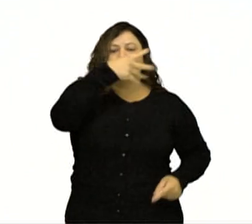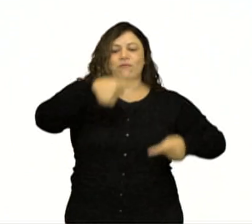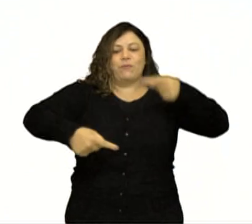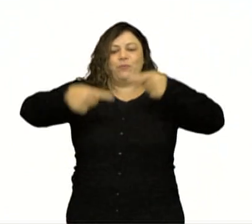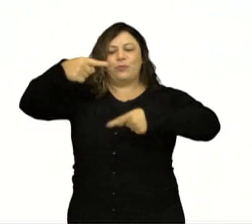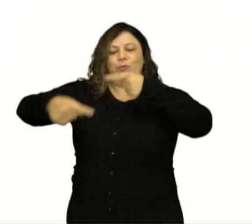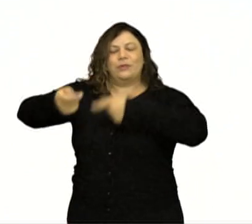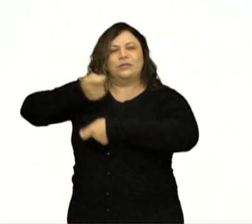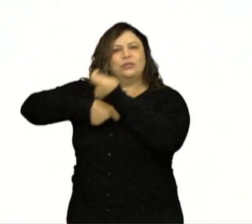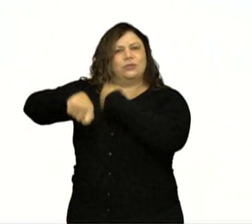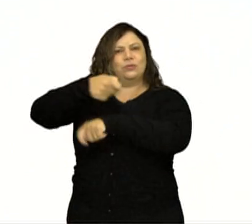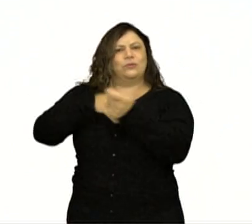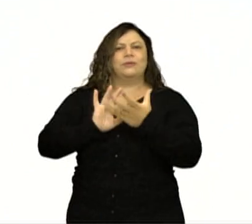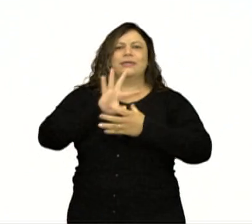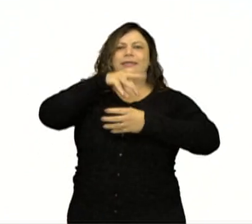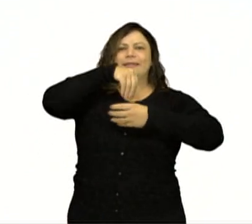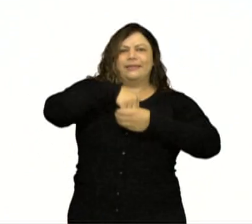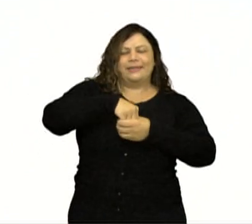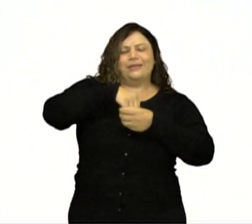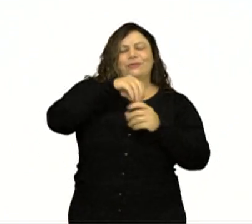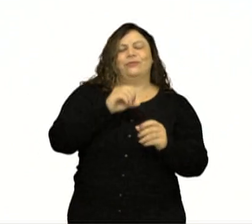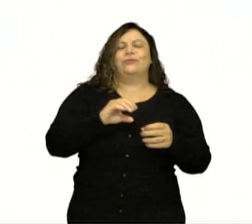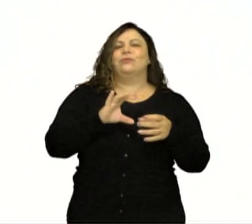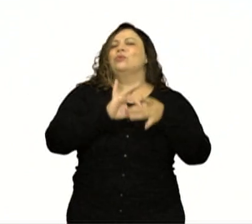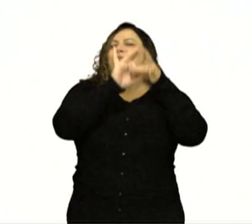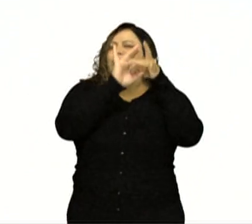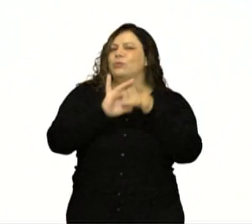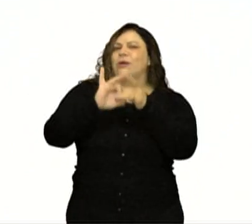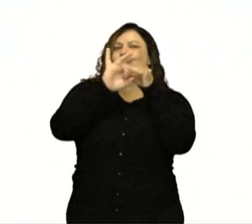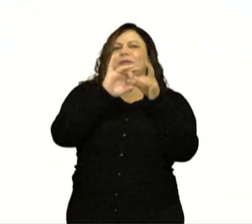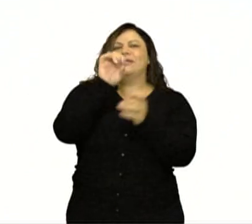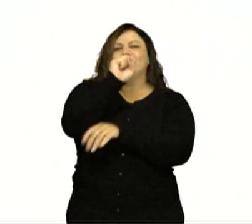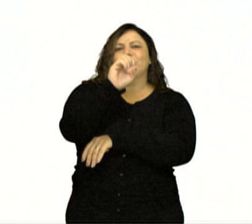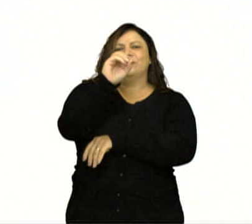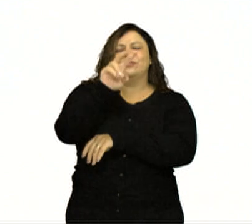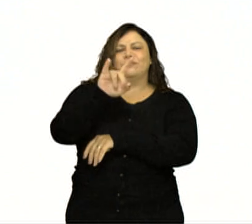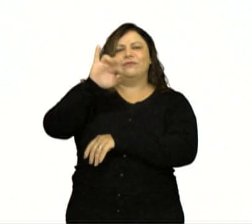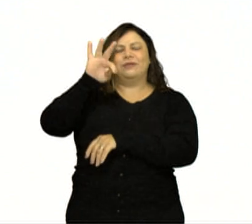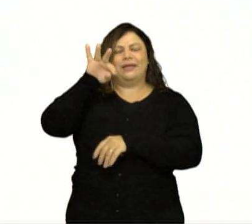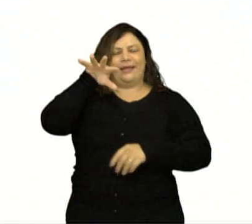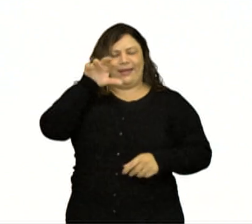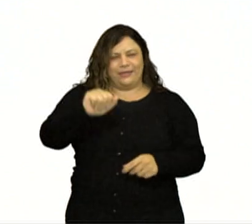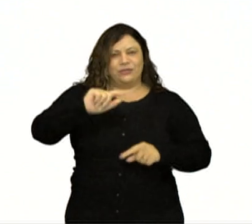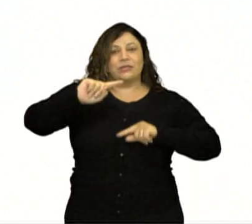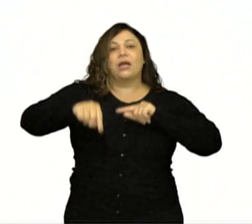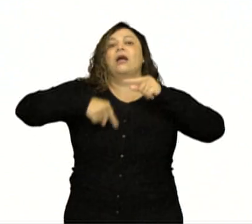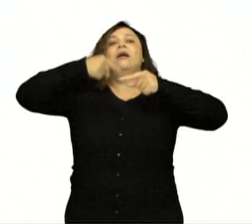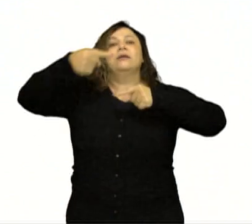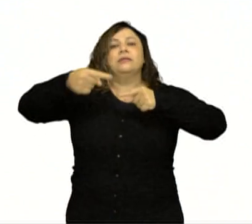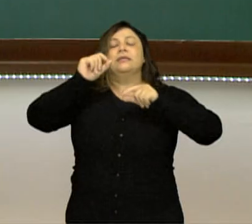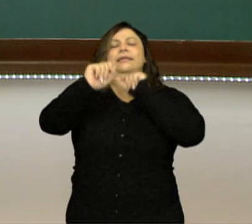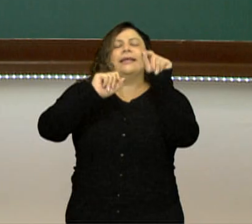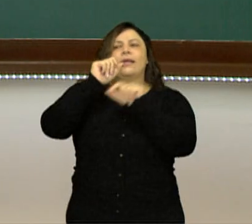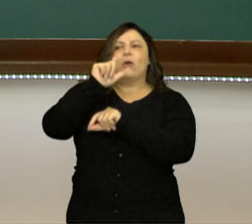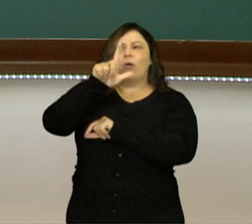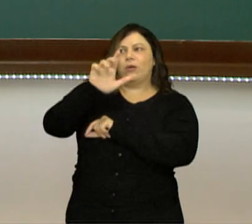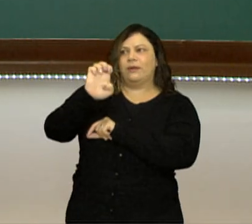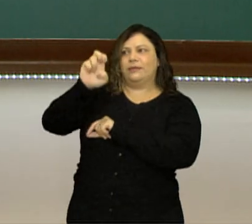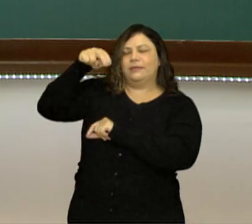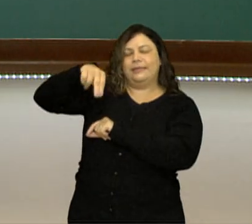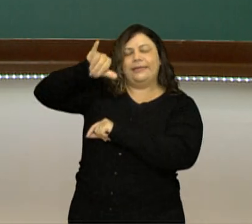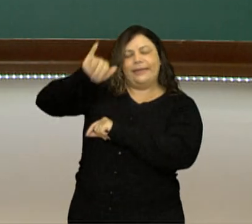Soviética? Ainda, outra questão. Quem que sucedeu o Lenin depois da sua morte? O Lenin morreu, quem entrou no